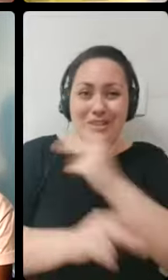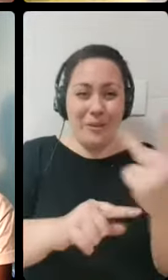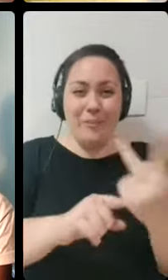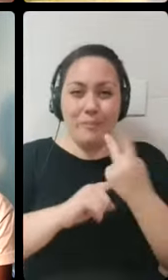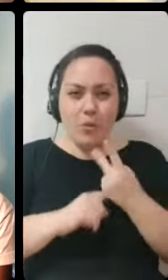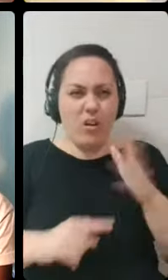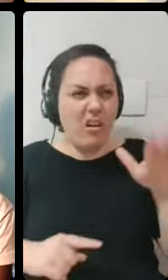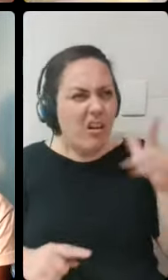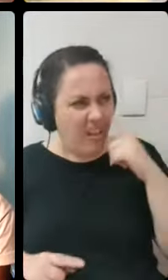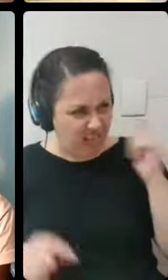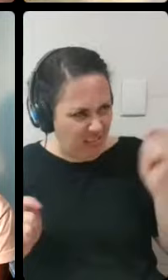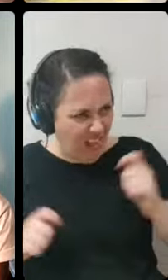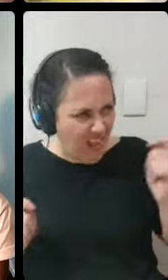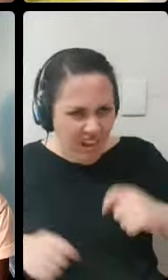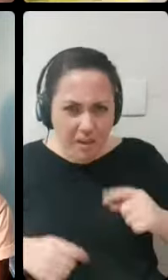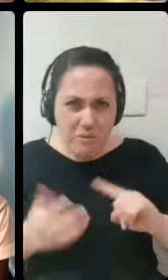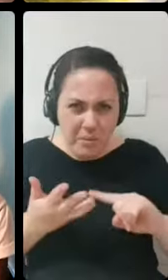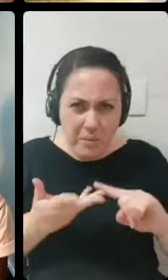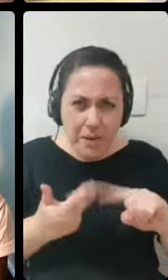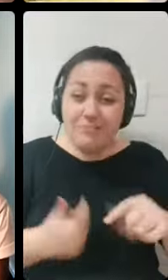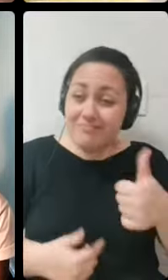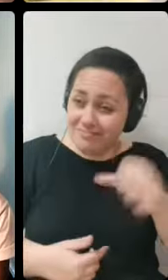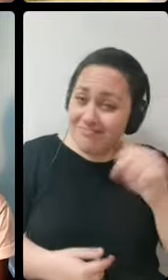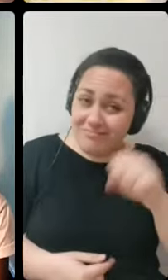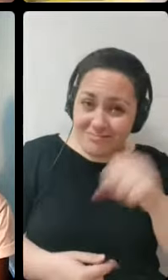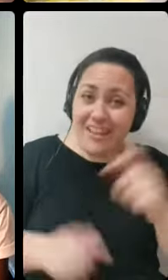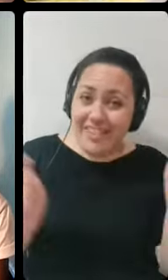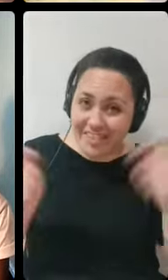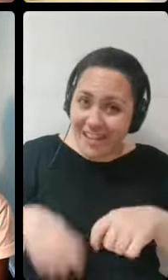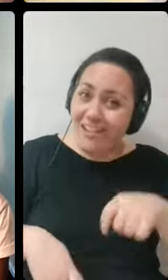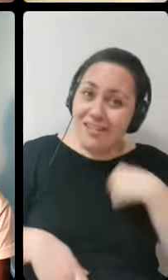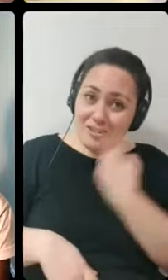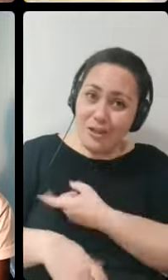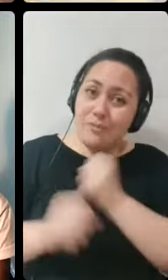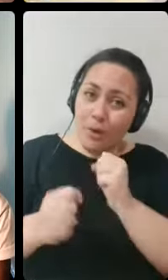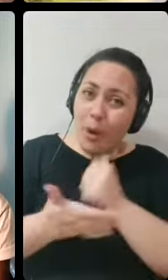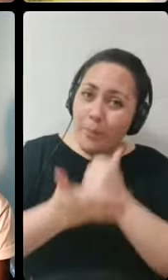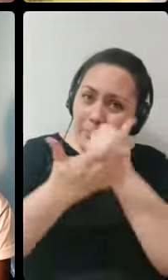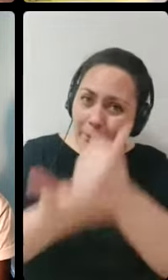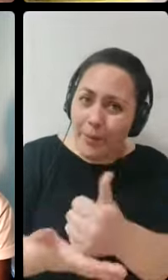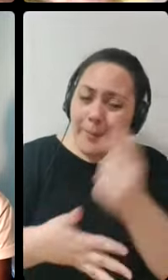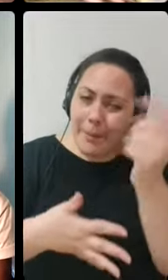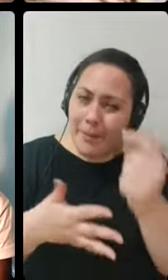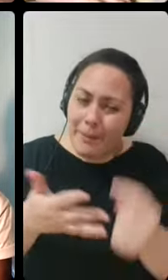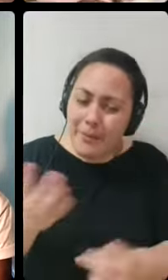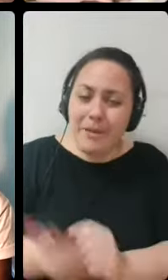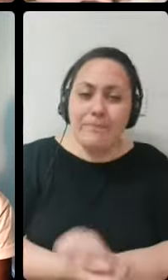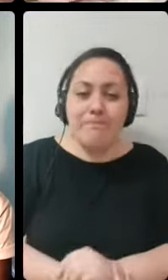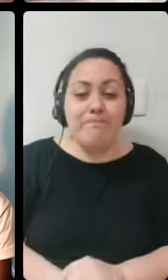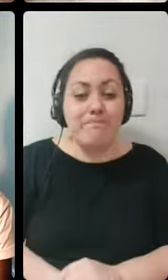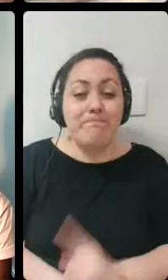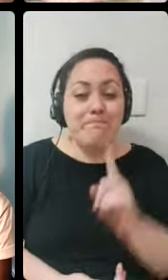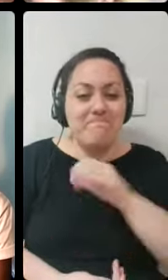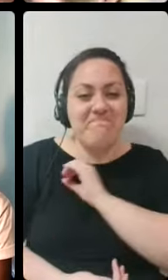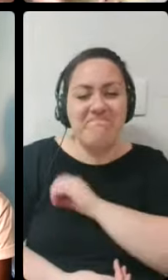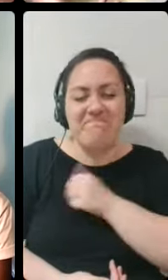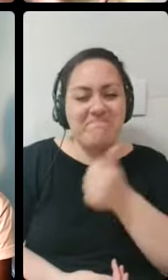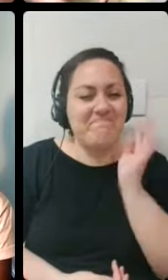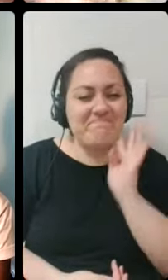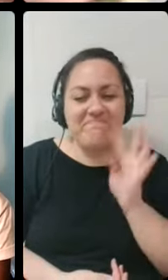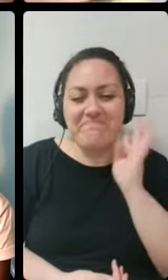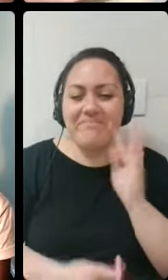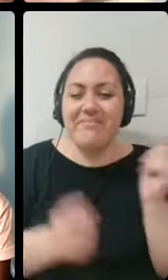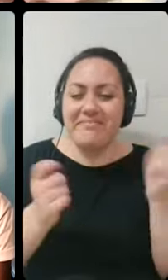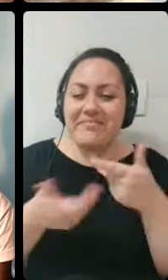realmente dá para fazer isso? E a gente explicar, sim, a gente tá aqui por causa disso. Então era uma das oficinas mais legais, realmente, que a gente tinha uma